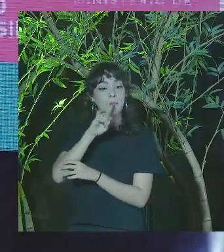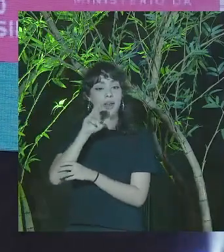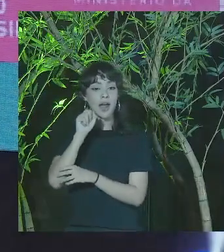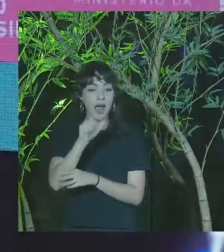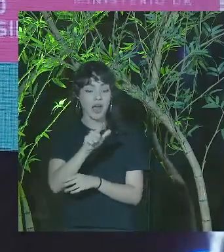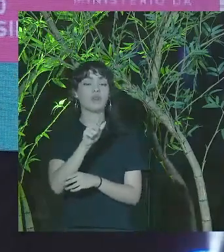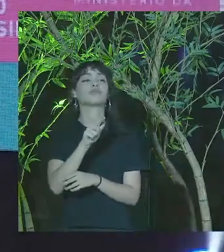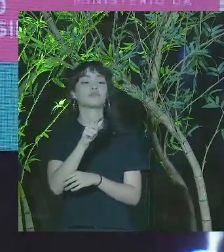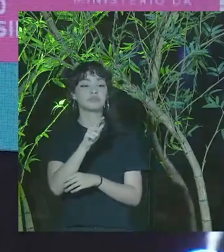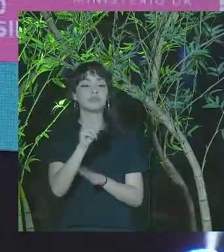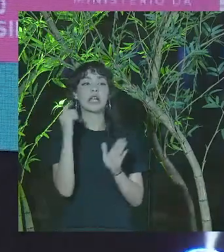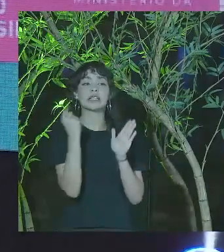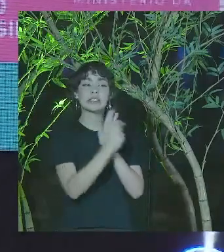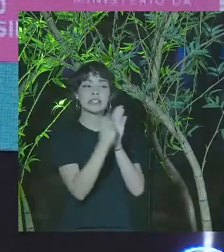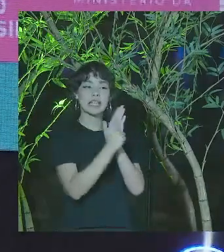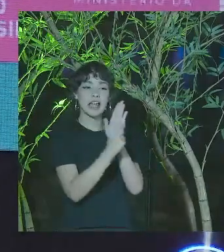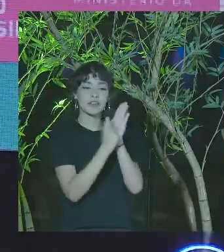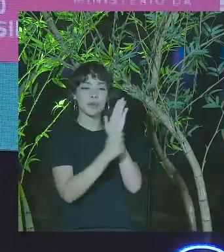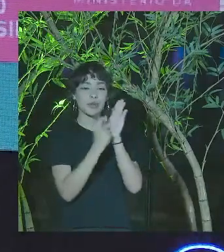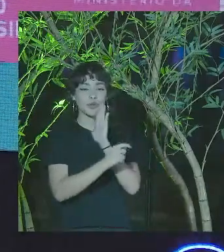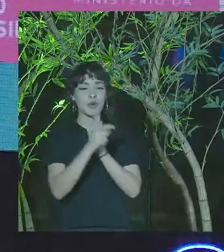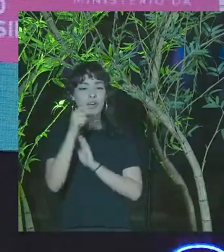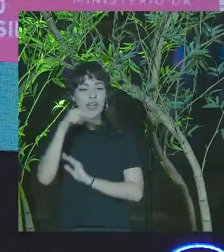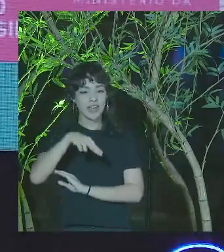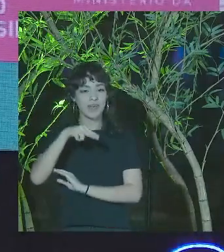do MIT.